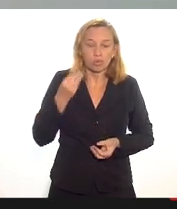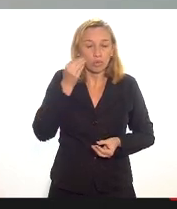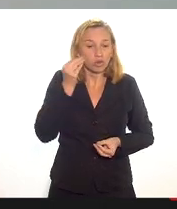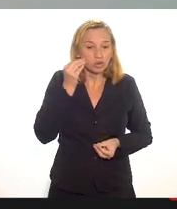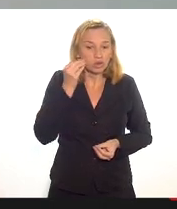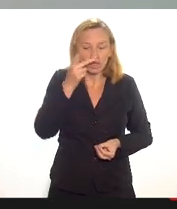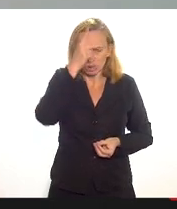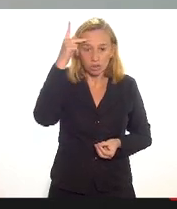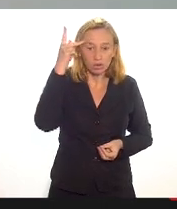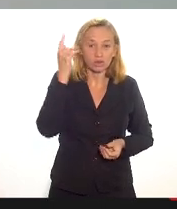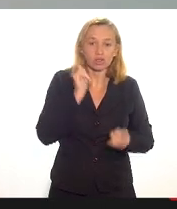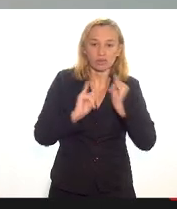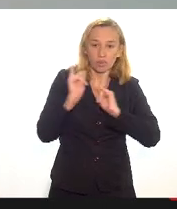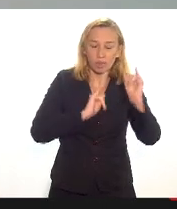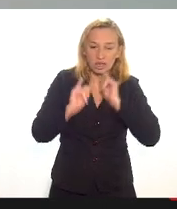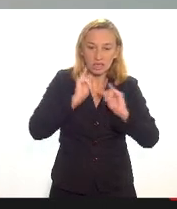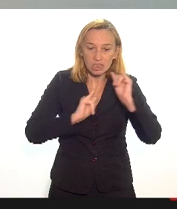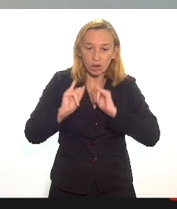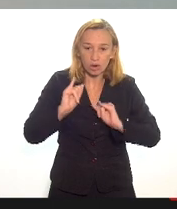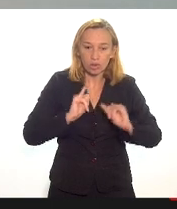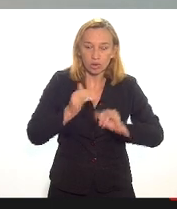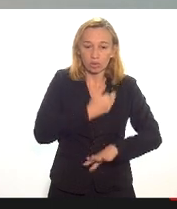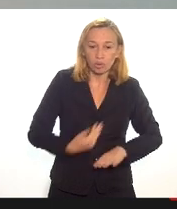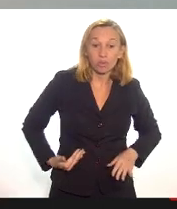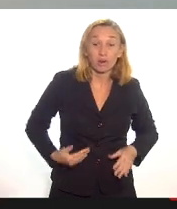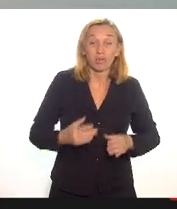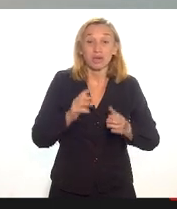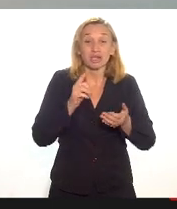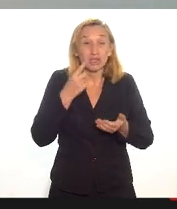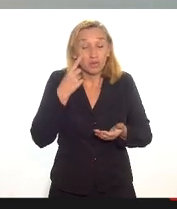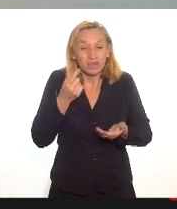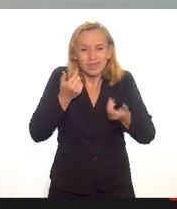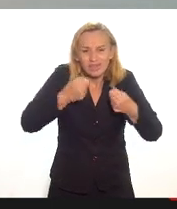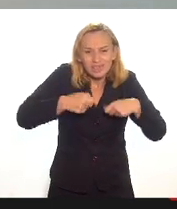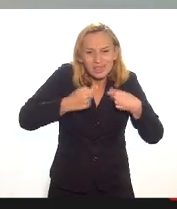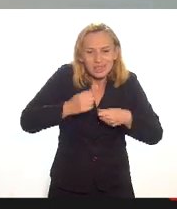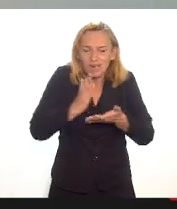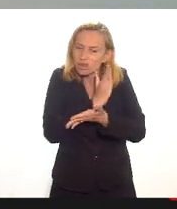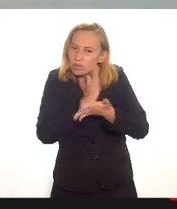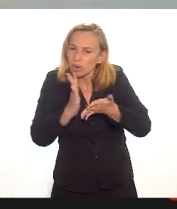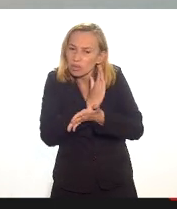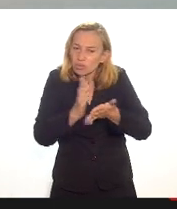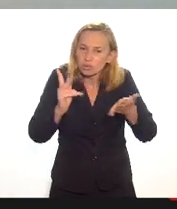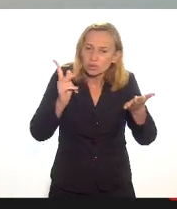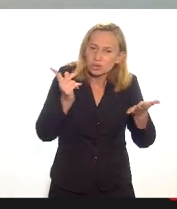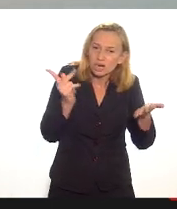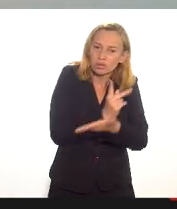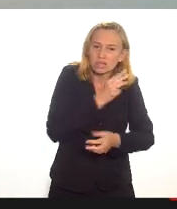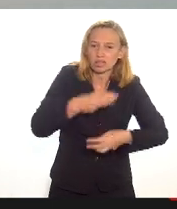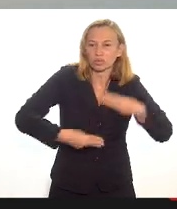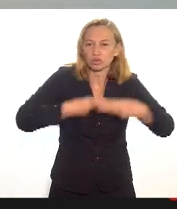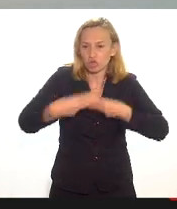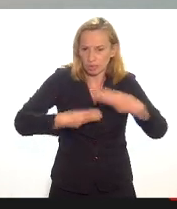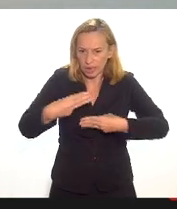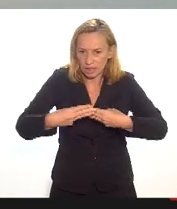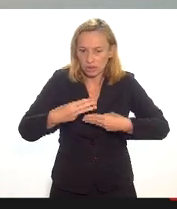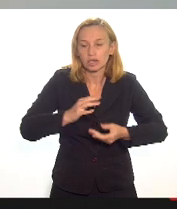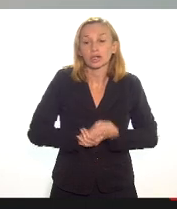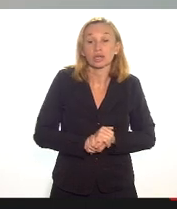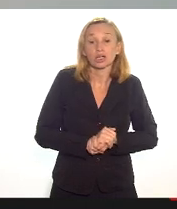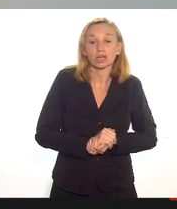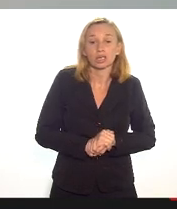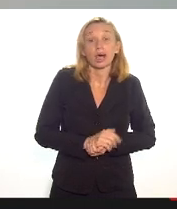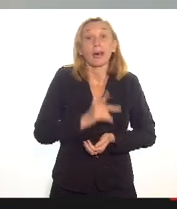informações públicas com ela, mas eu senti uma carência com relação à questão do que aconteceu nos trimestres, tá?